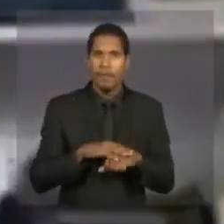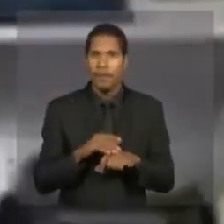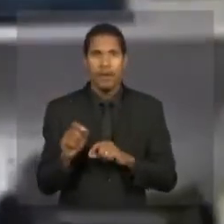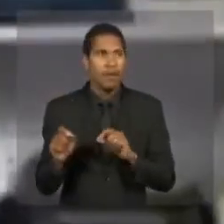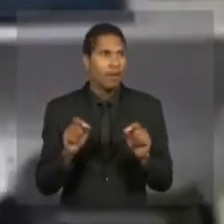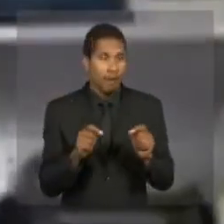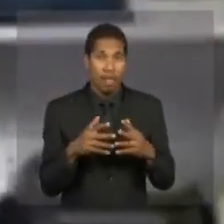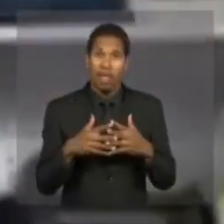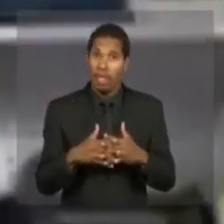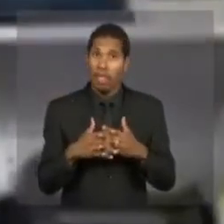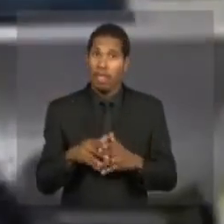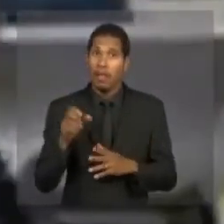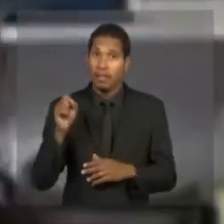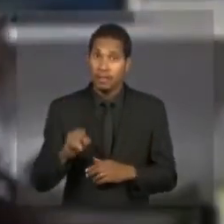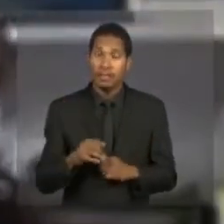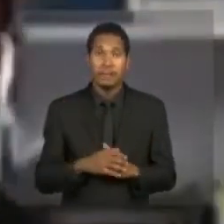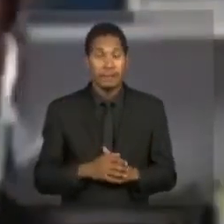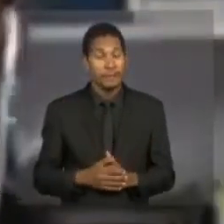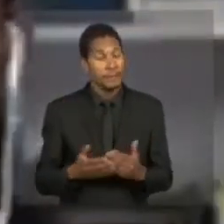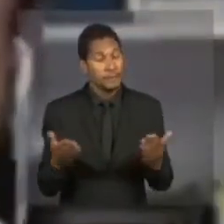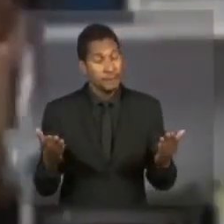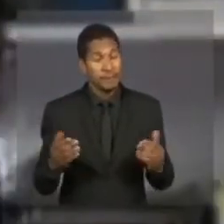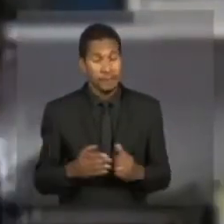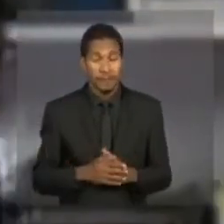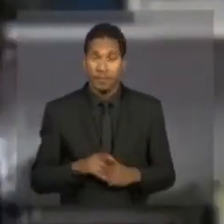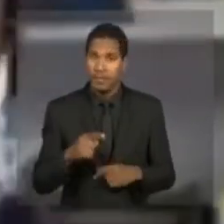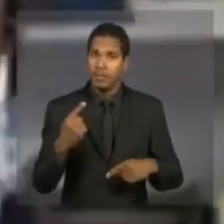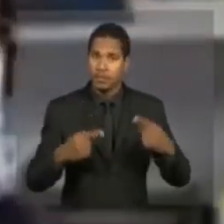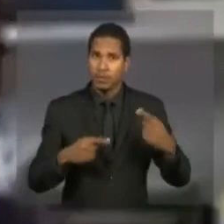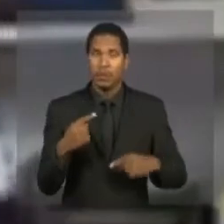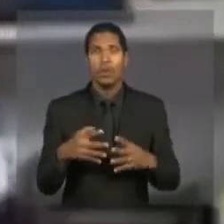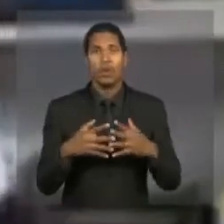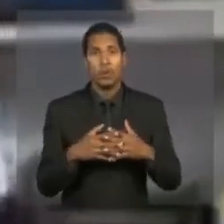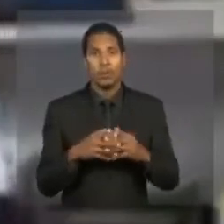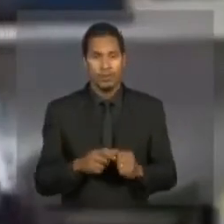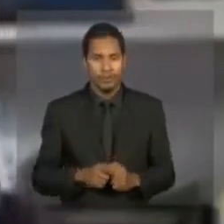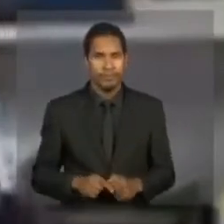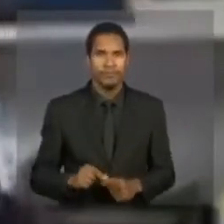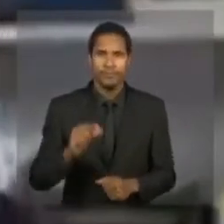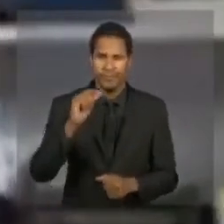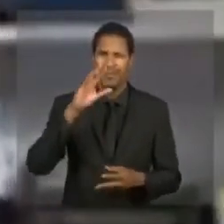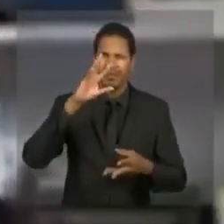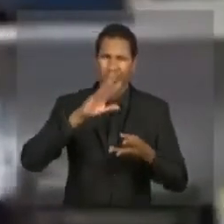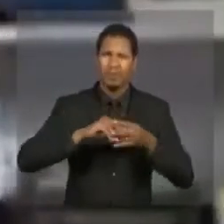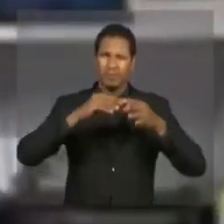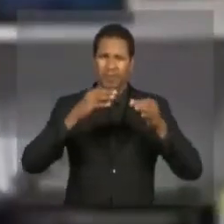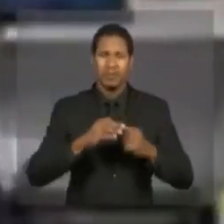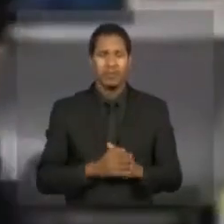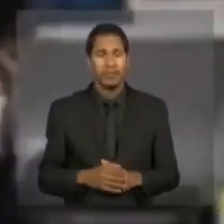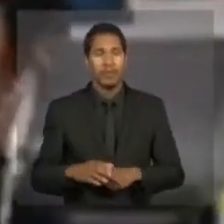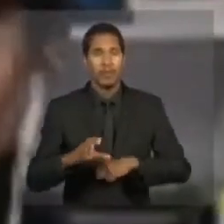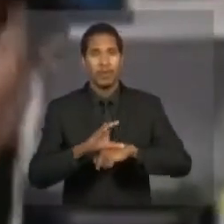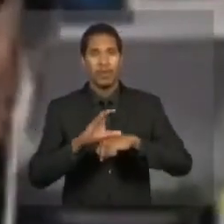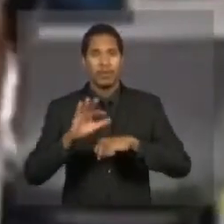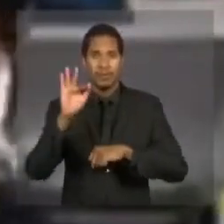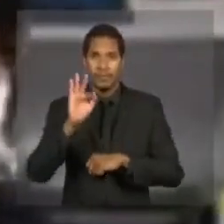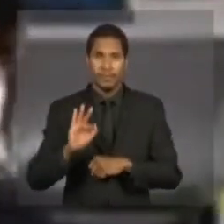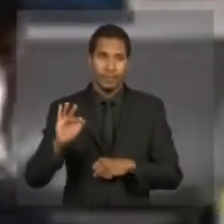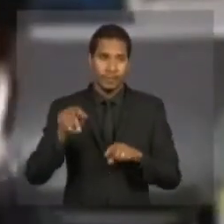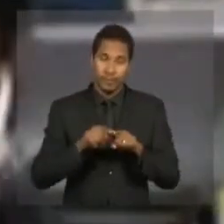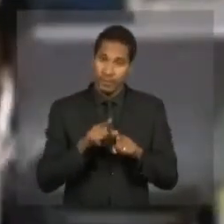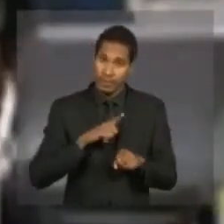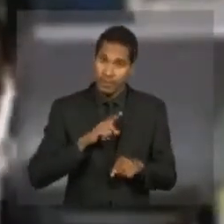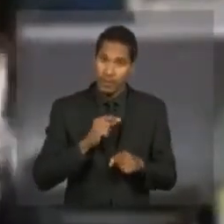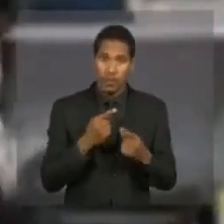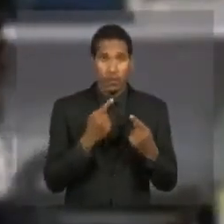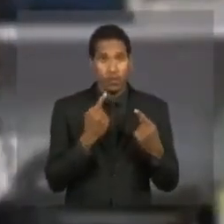é complexo. Não sou contra a ideia, mas a execução é bastante complexa. Para concluir mesmo, presidente, a Constituição também não é contra isso.